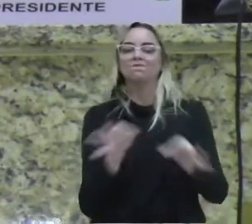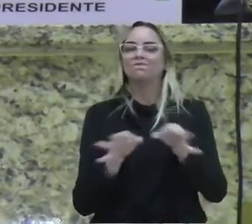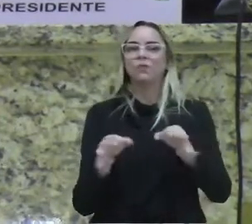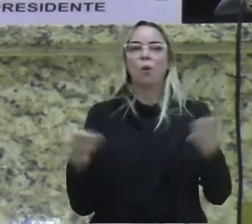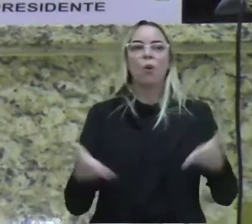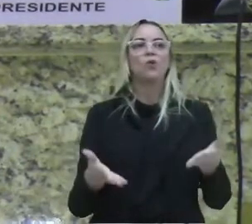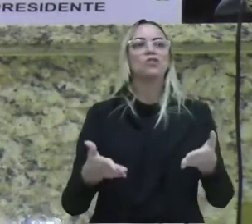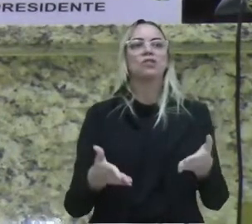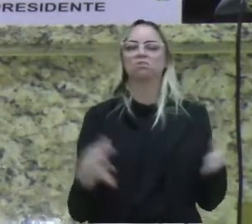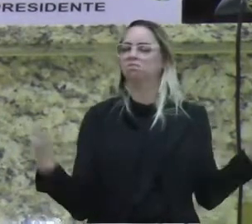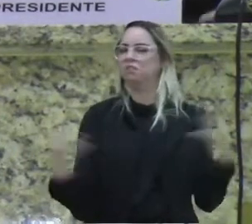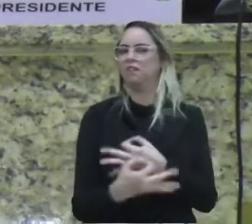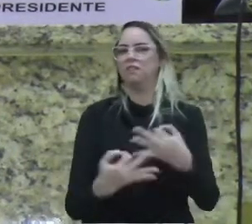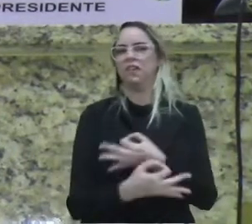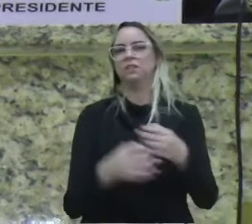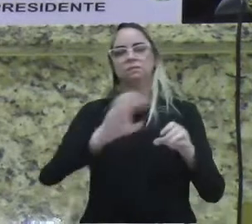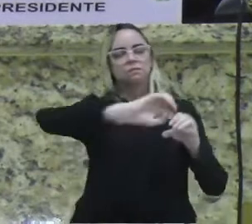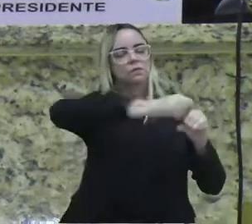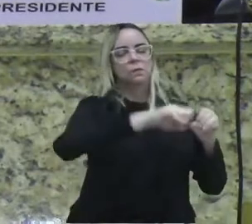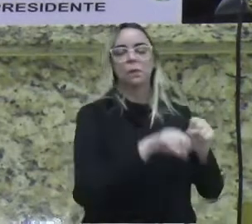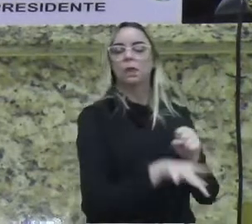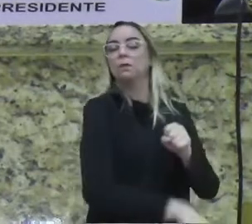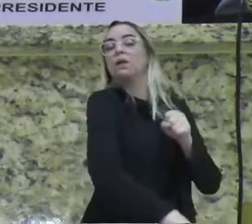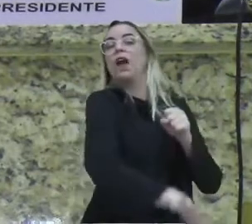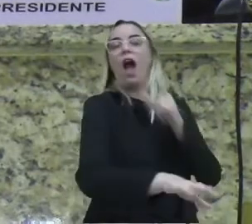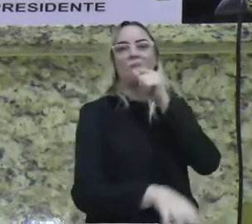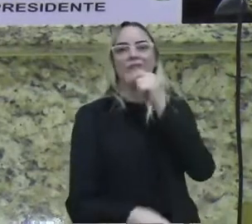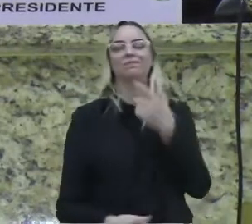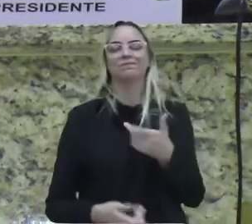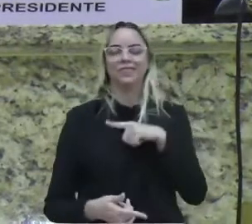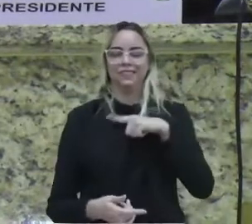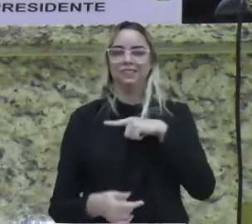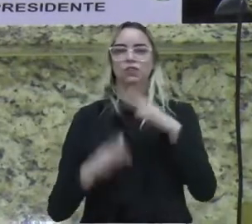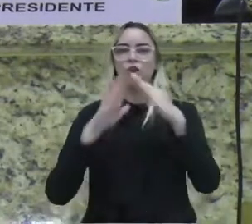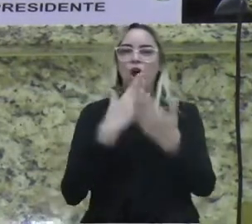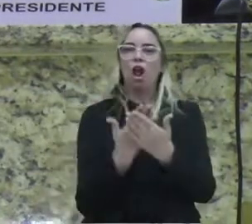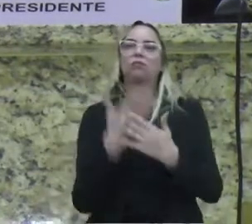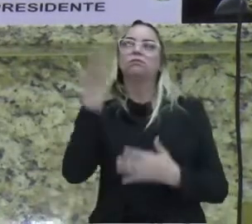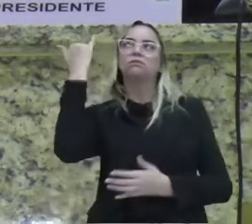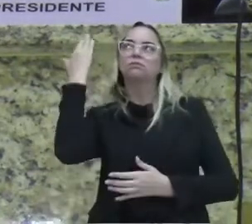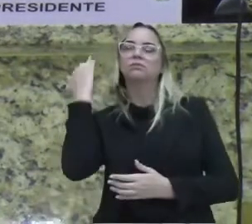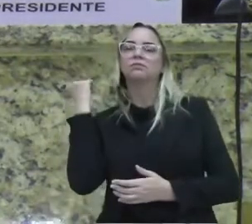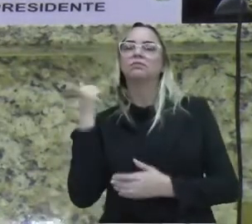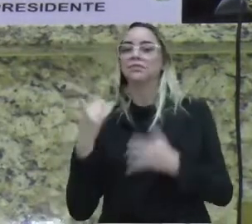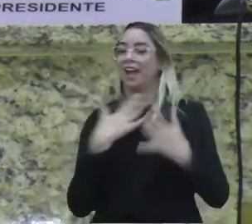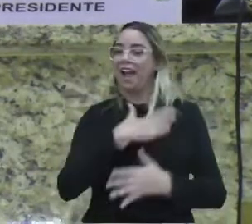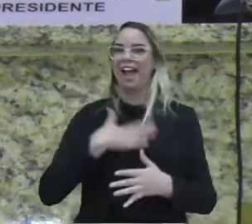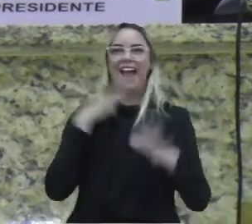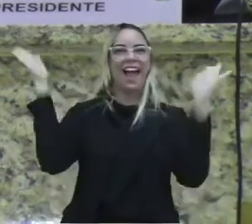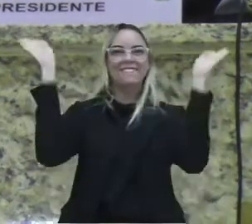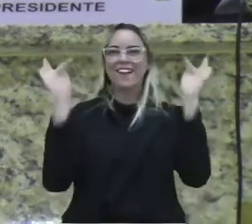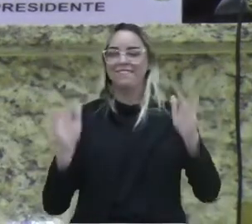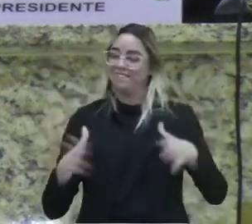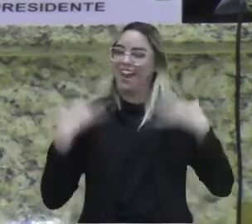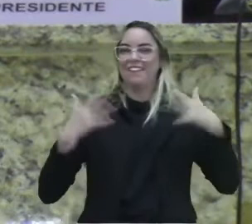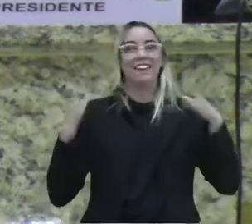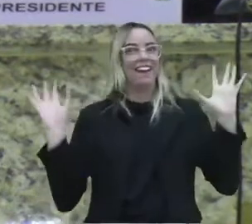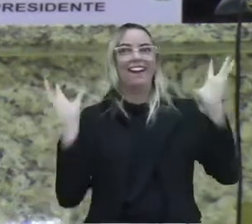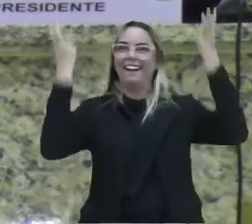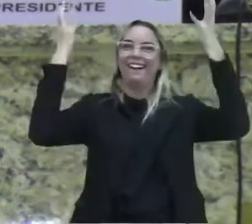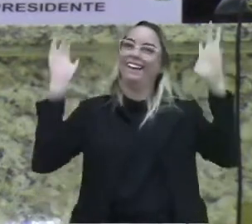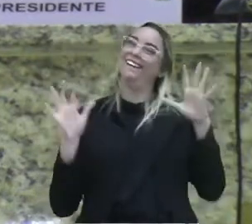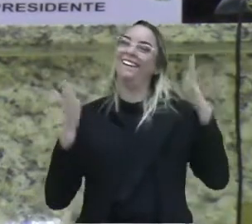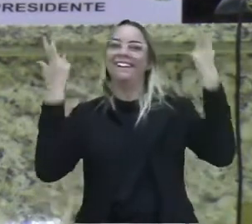nas torneiras, que para as pessoas da escola que estão há muito tempo, foi motivo de festa. Parecia até que